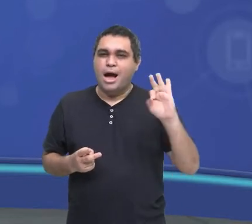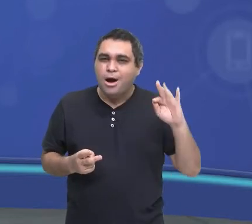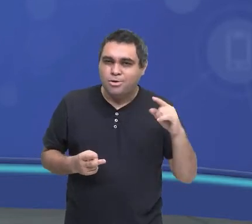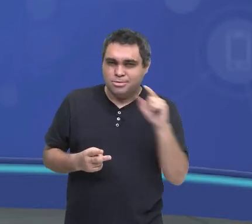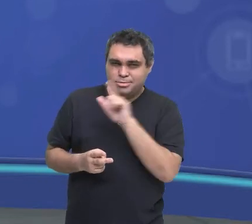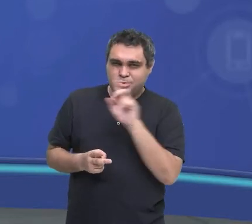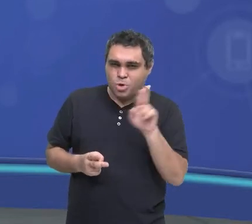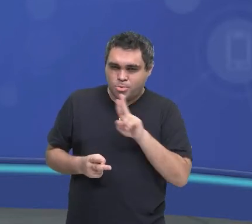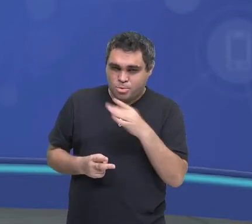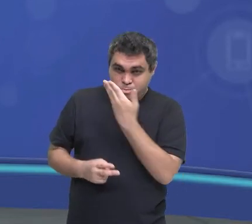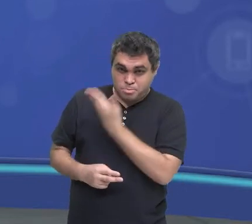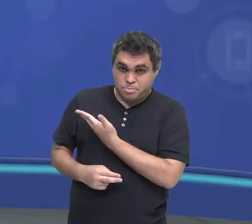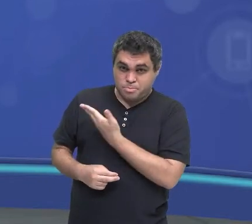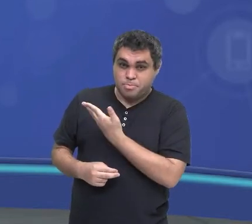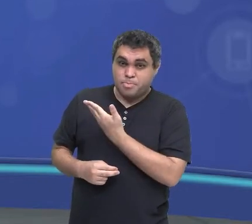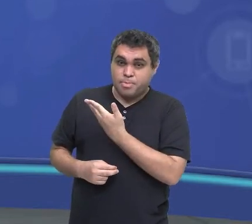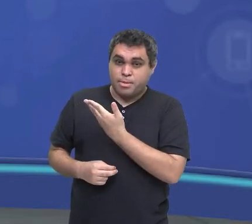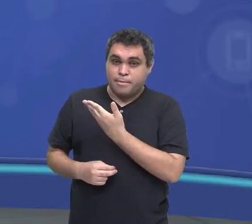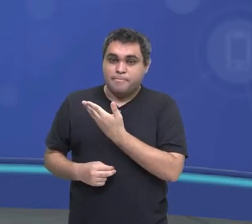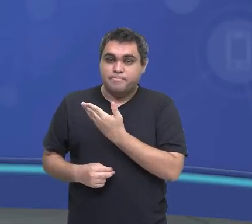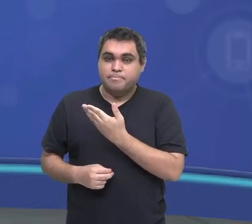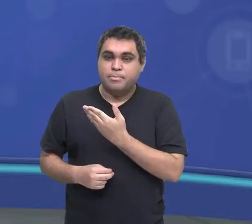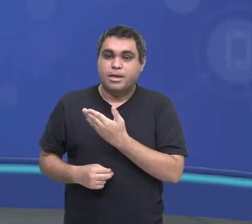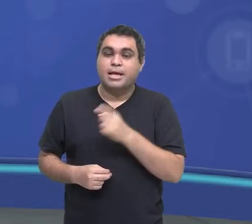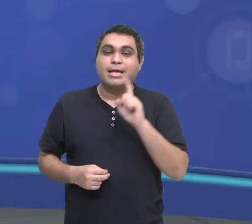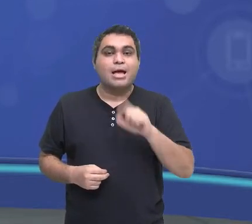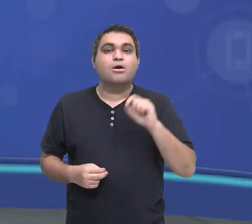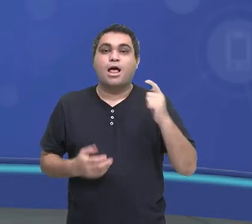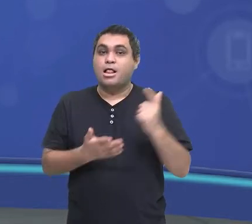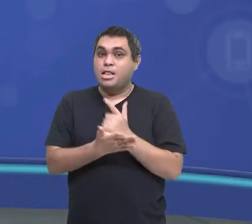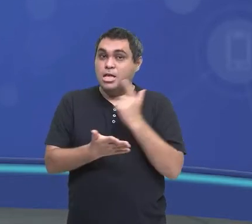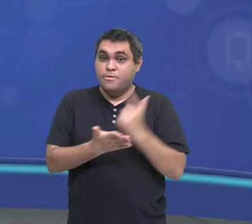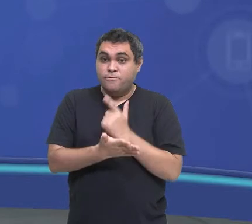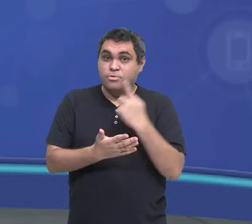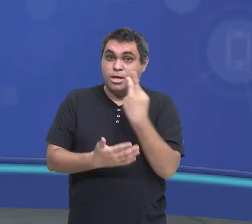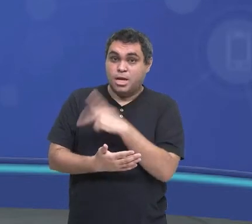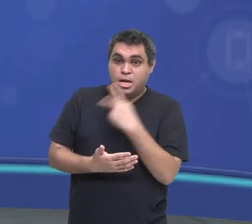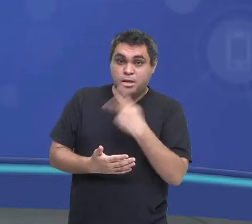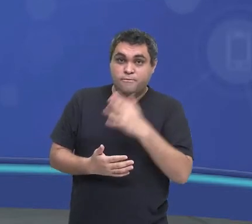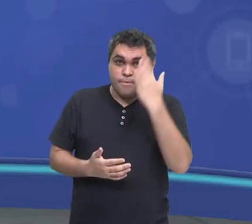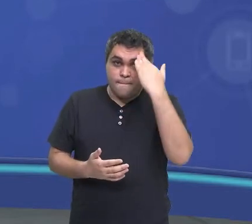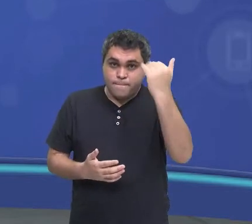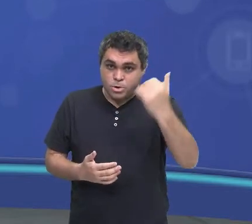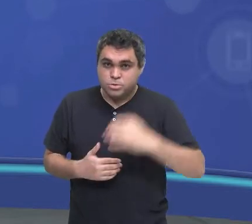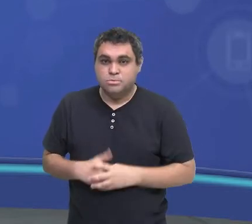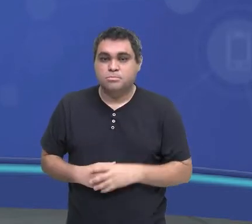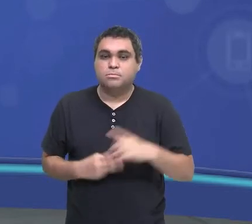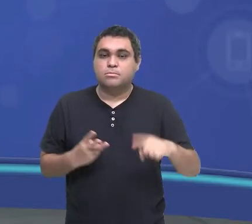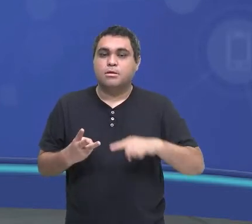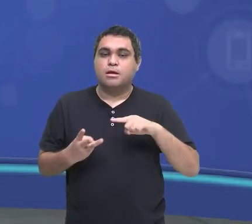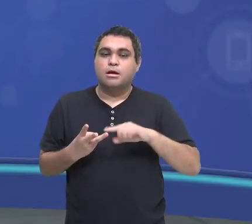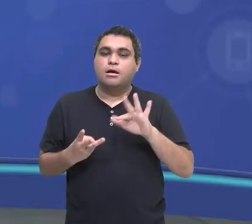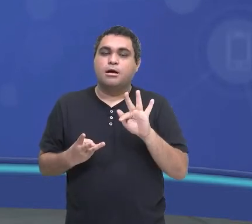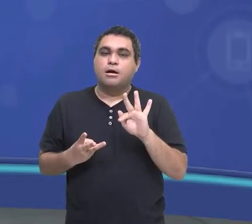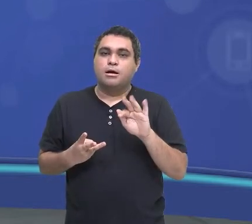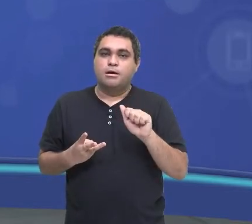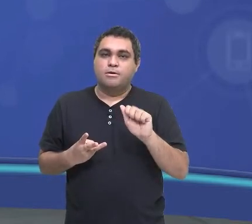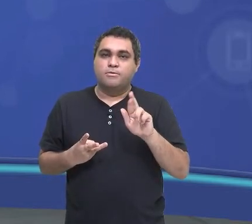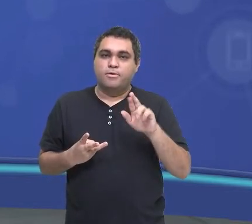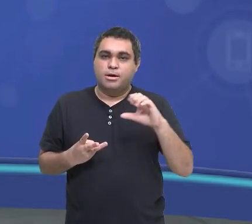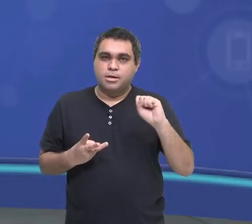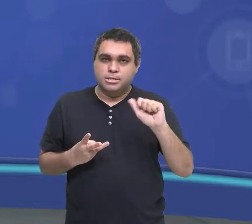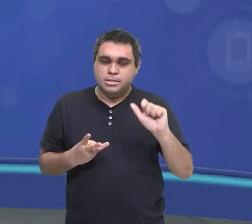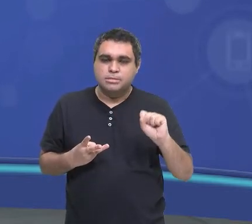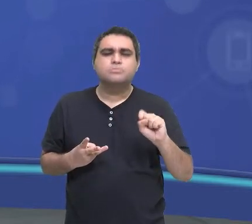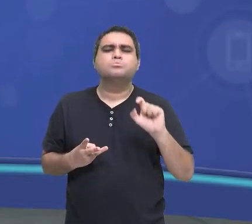da Barca da Glória. Alto da Barca do Inferno é o clássico dele, né? Muito bem. Farsas, vamos falar sobre farsas. Muito bem.